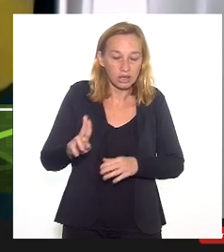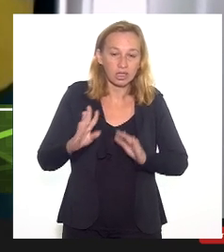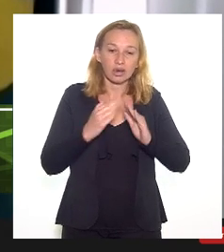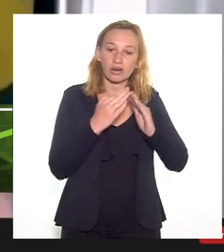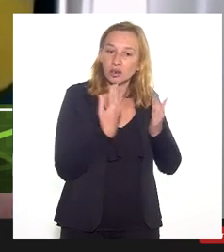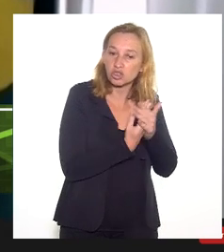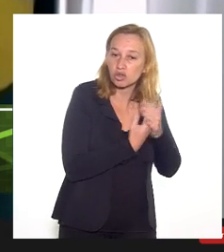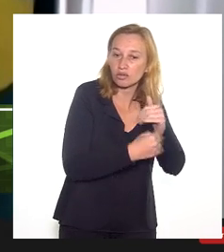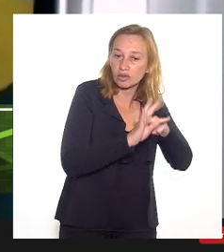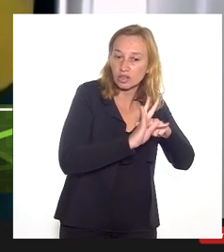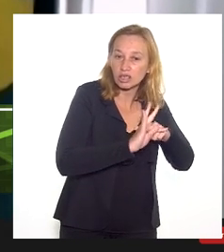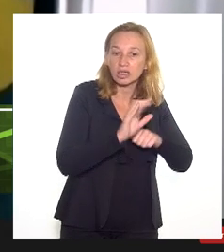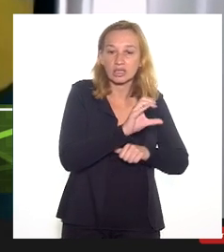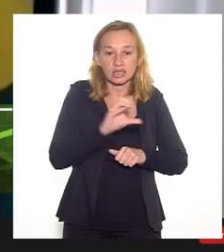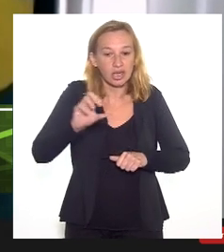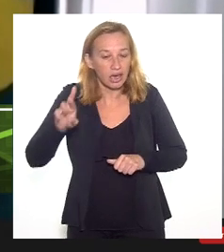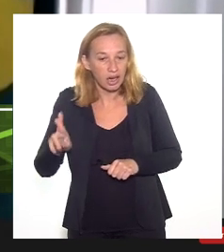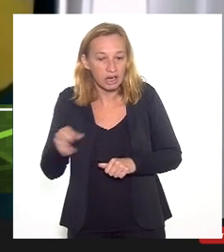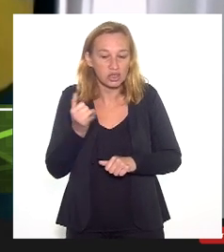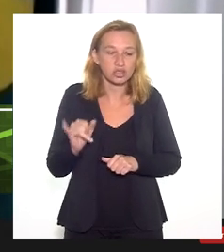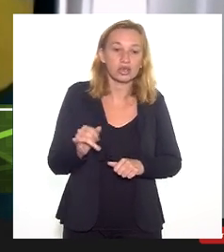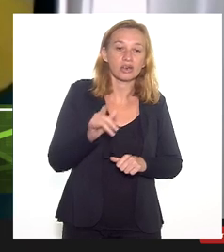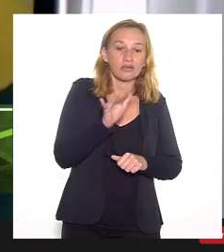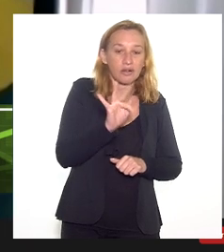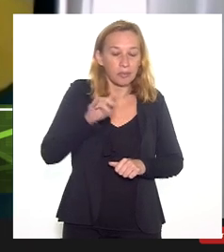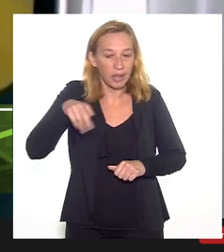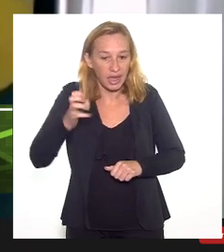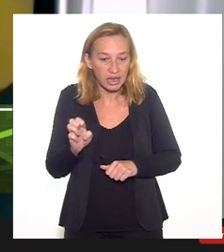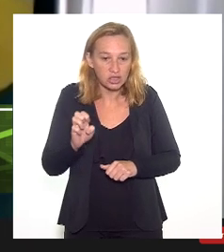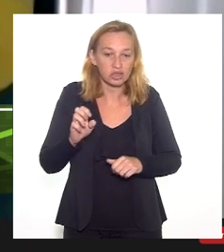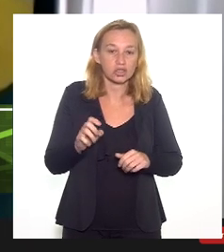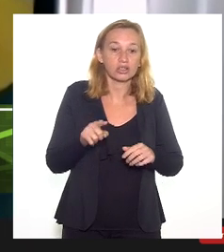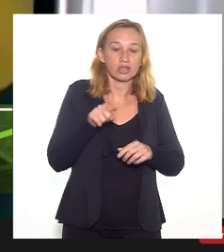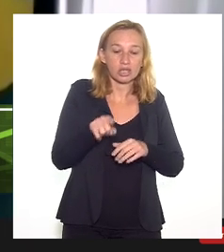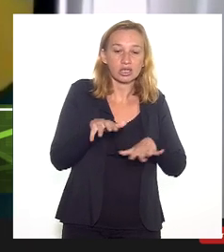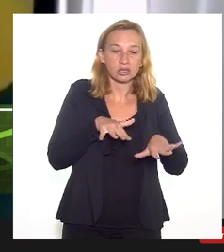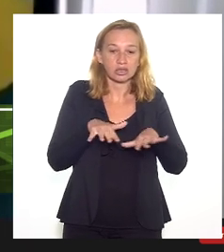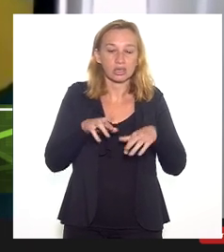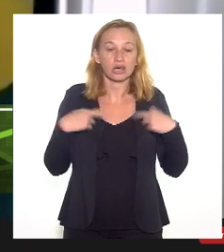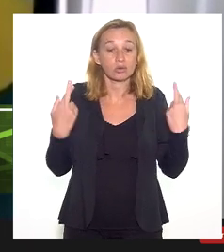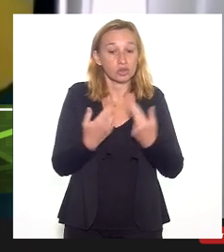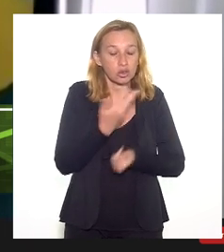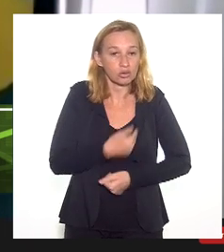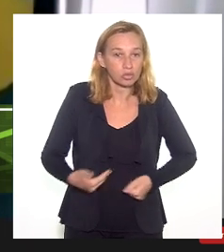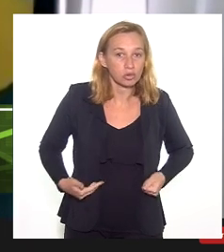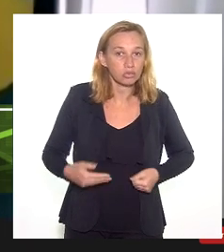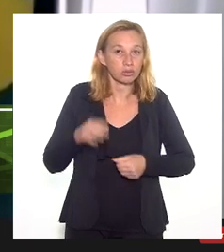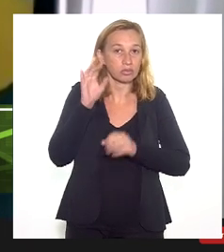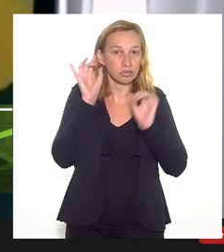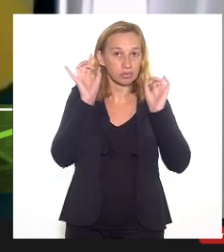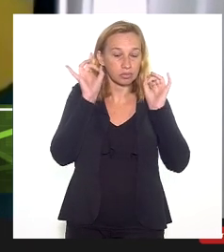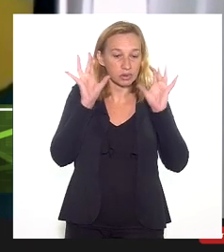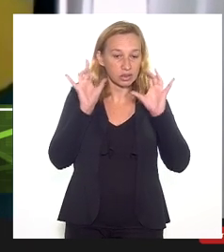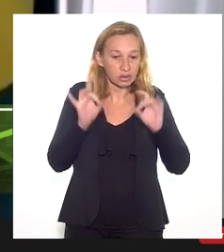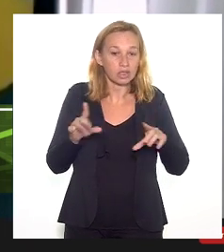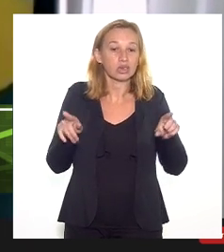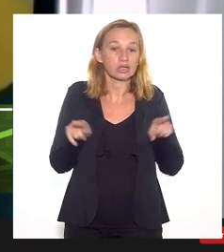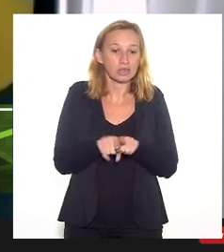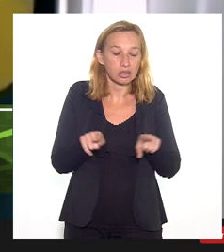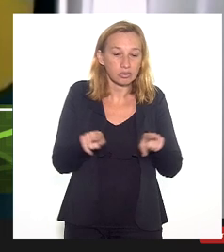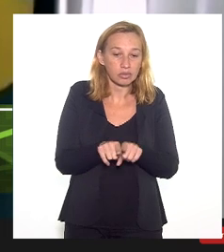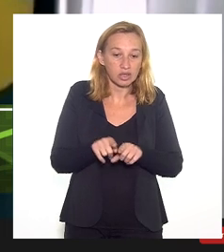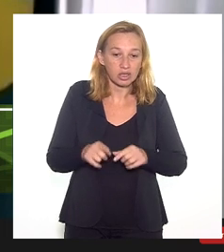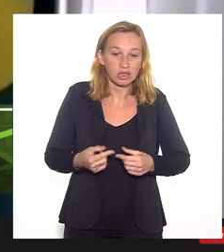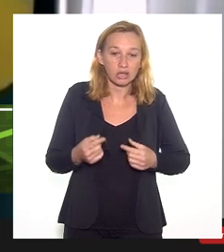FAETEC CCERG FAPERG fazer essa audiência específica e acho que a gente tem que